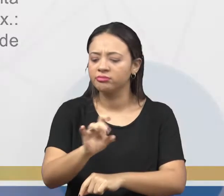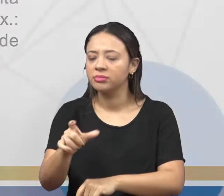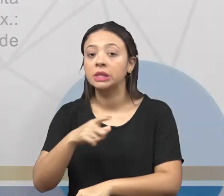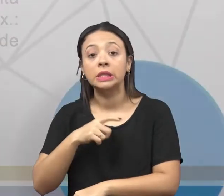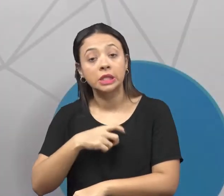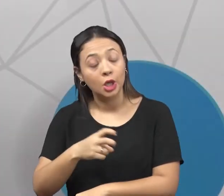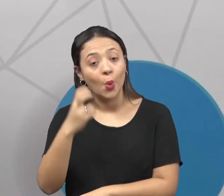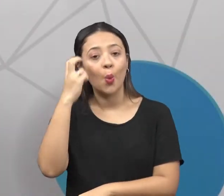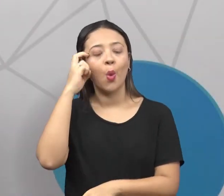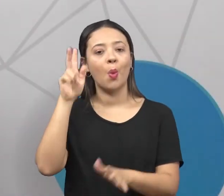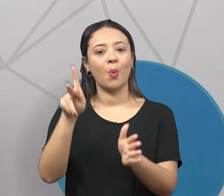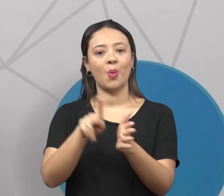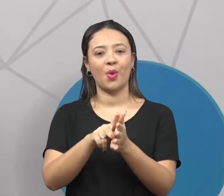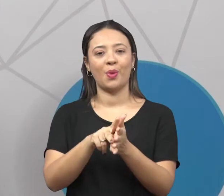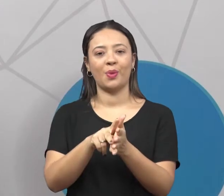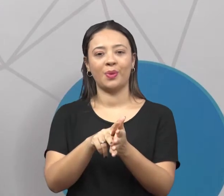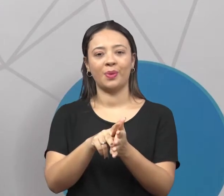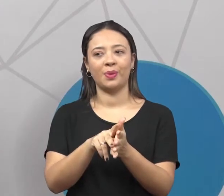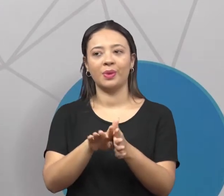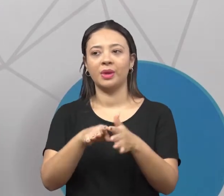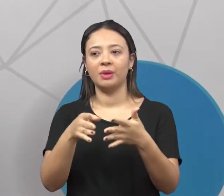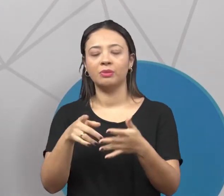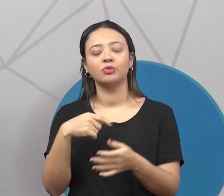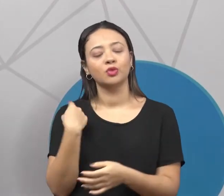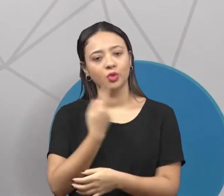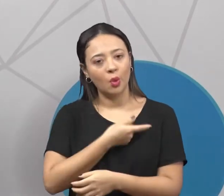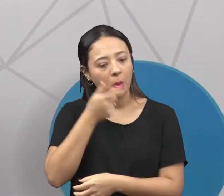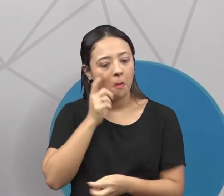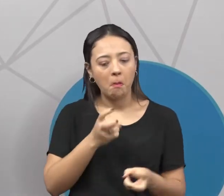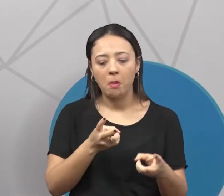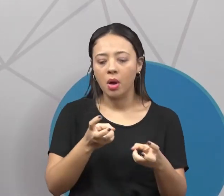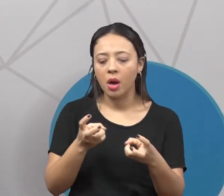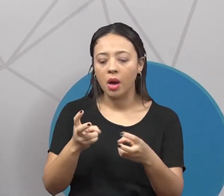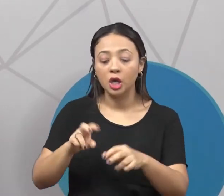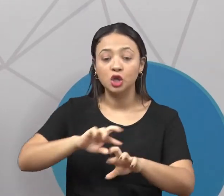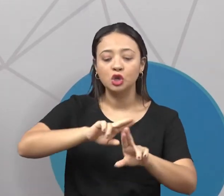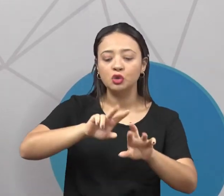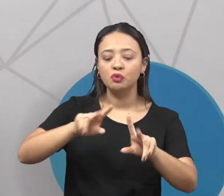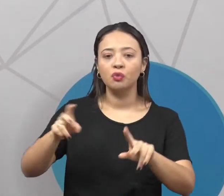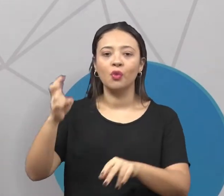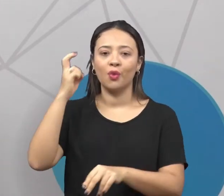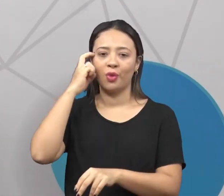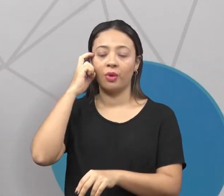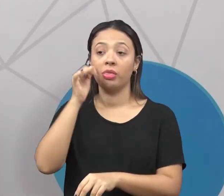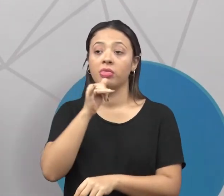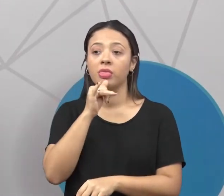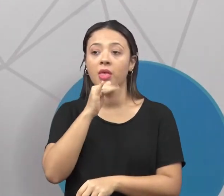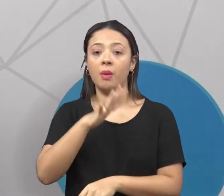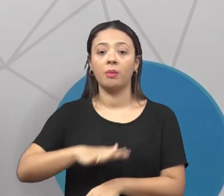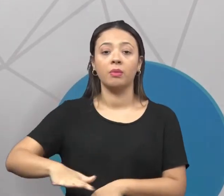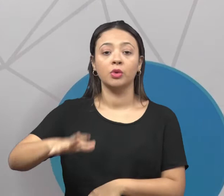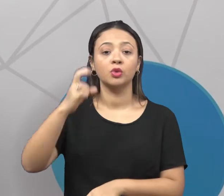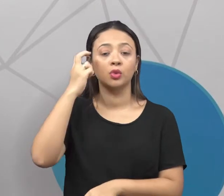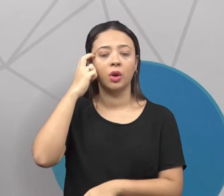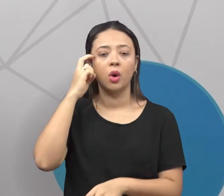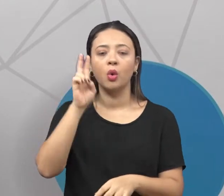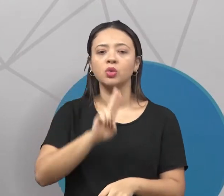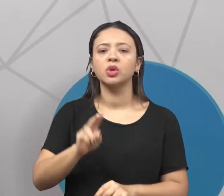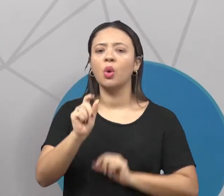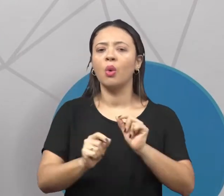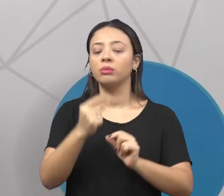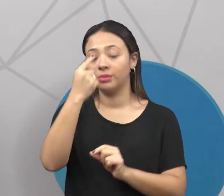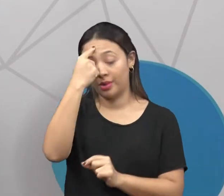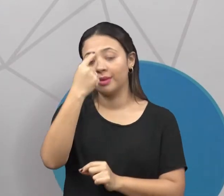cultural. Então, ele é um reconhecimento das diferentes paisagens culturais. Nós temos exemplo de paisagens culturais através de imagem, né? Nós